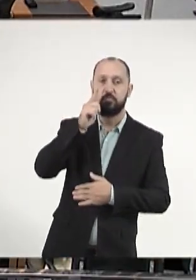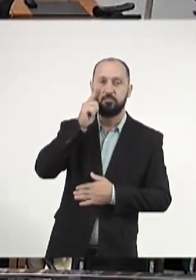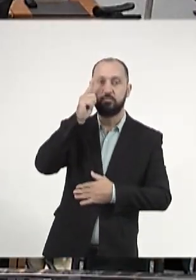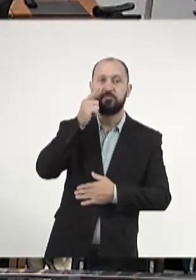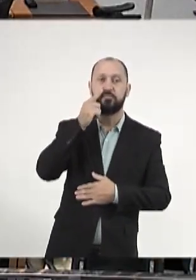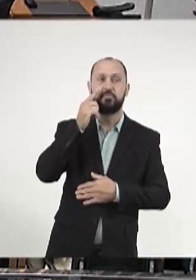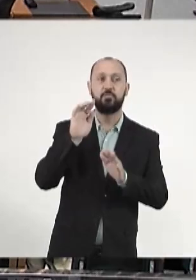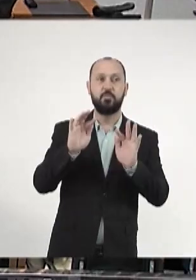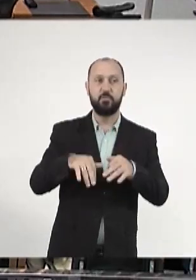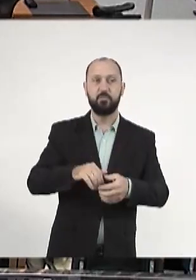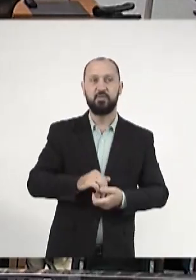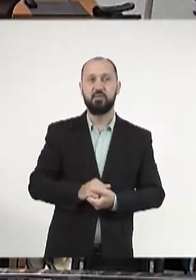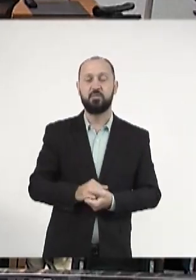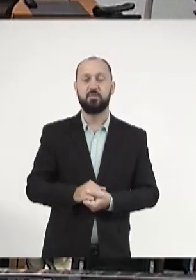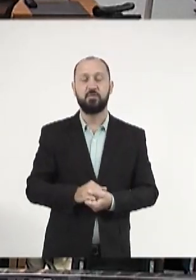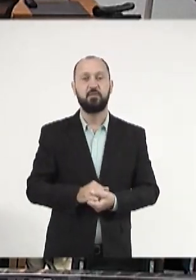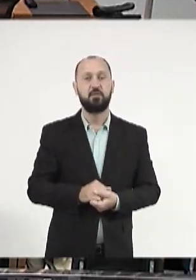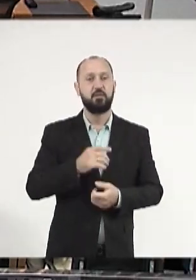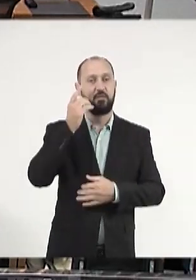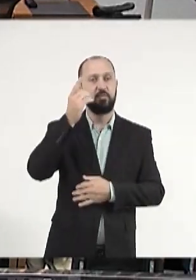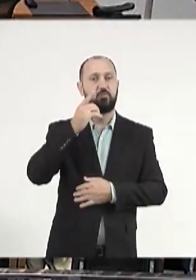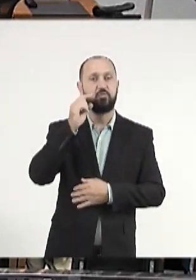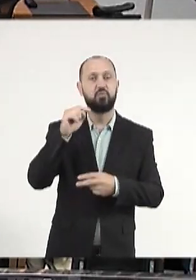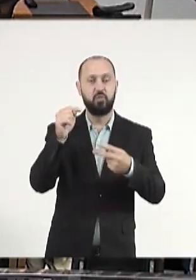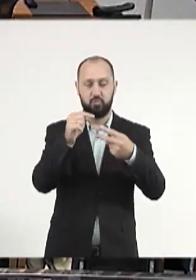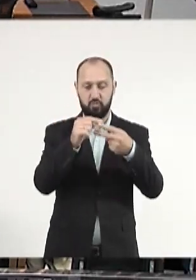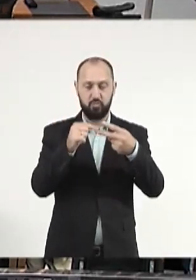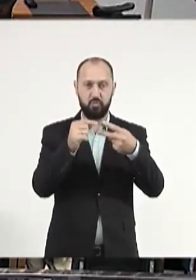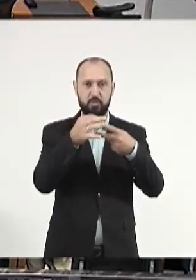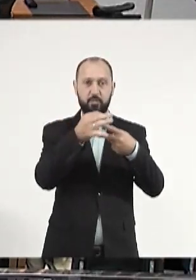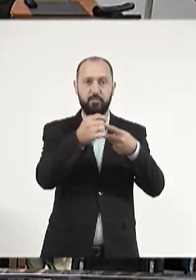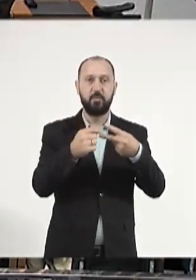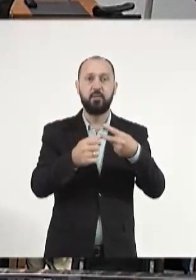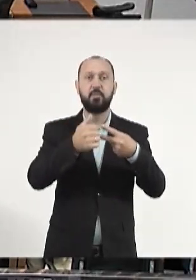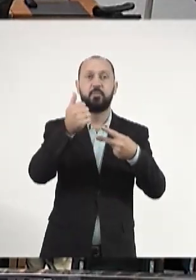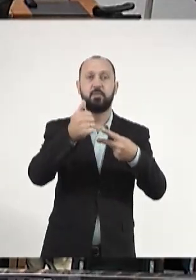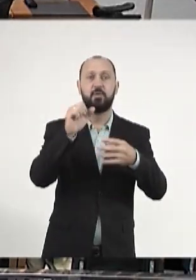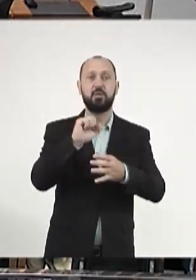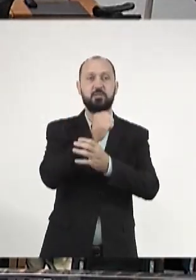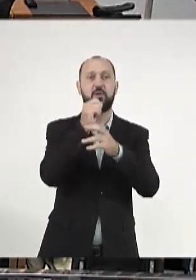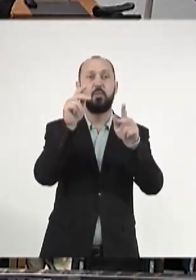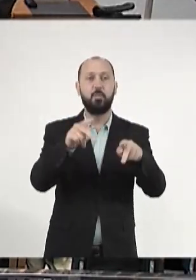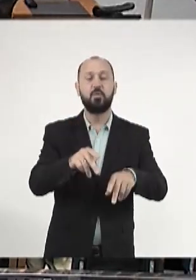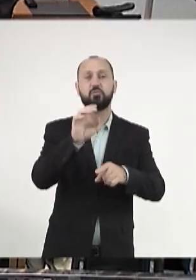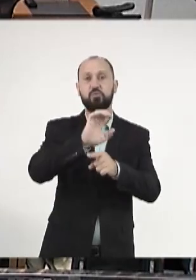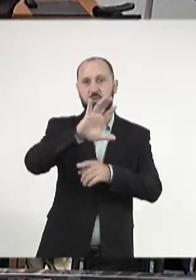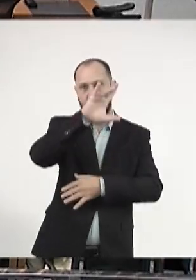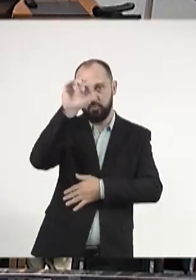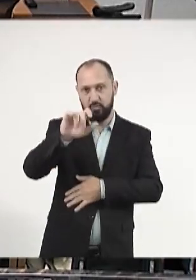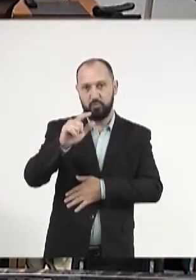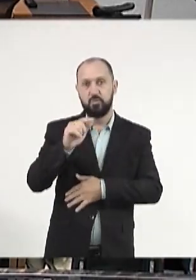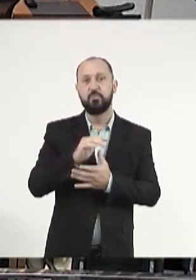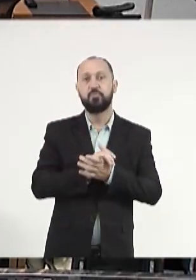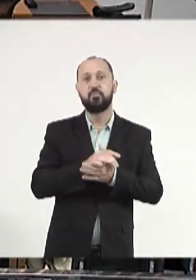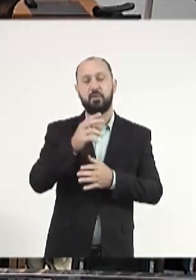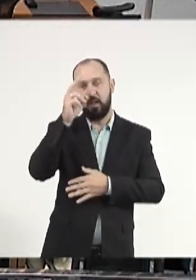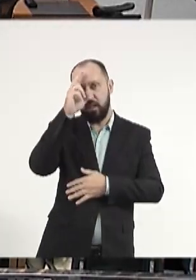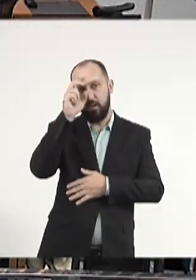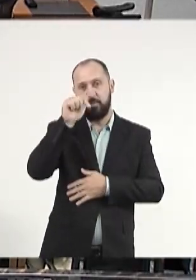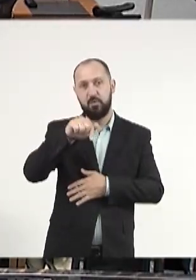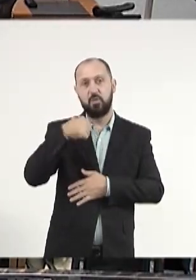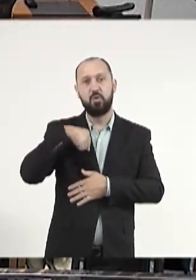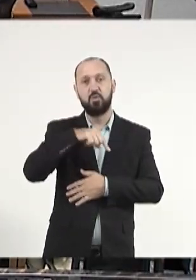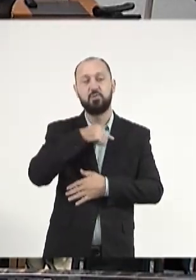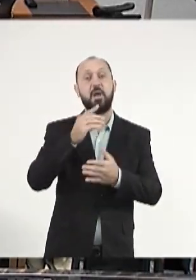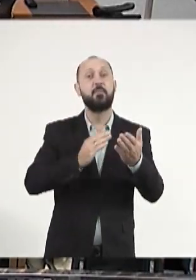Gleice, vou encerrar. Deputado Pedro Kemp, eu quero aqui fazer duas colocações. Primeiro, sobre a segurança pública no Estado do Mato Grosso do Sul, quero rememorar que